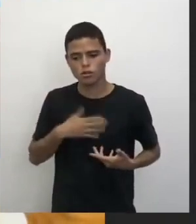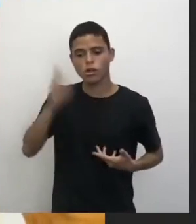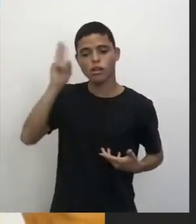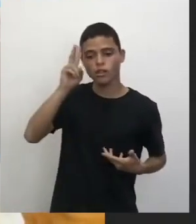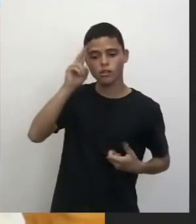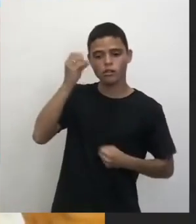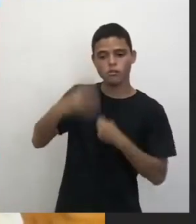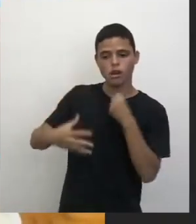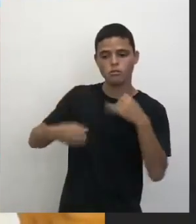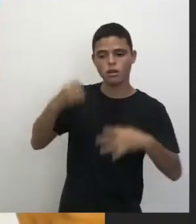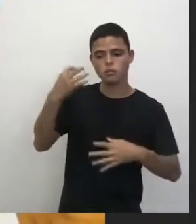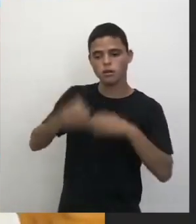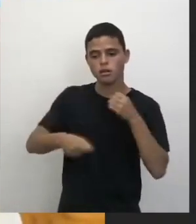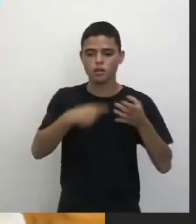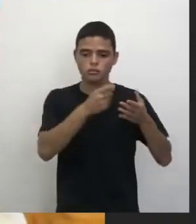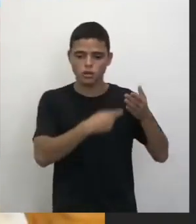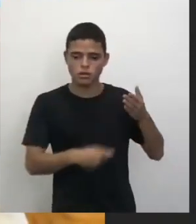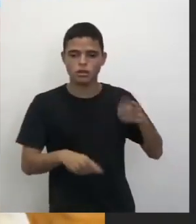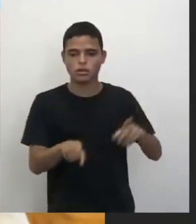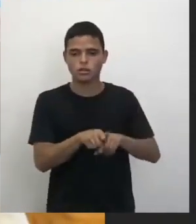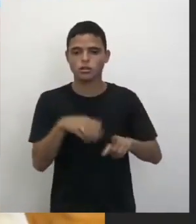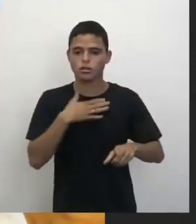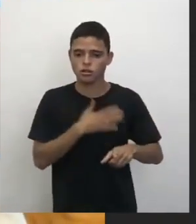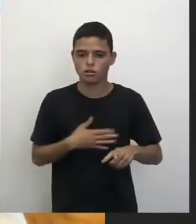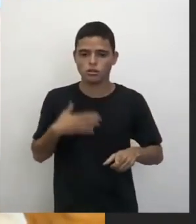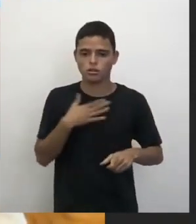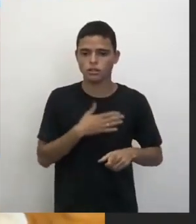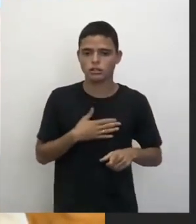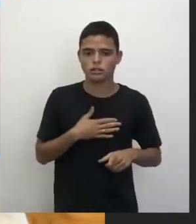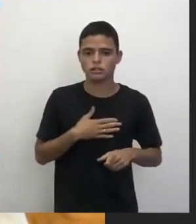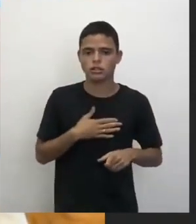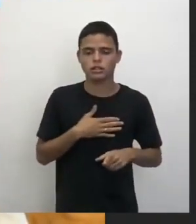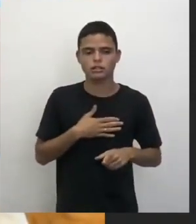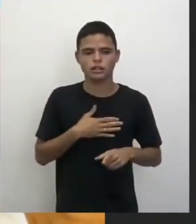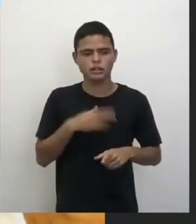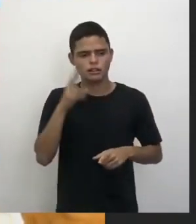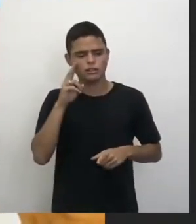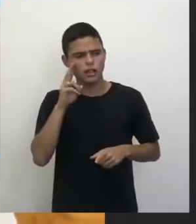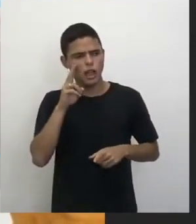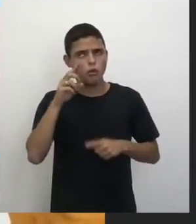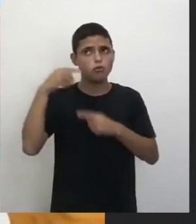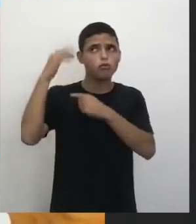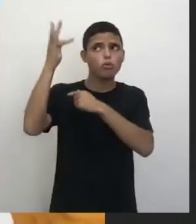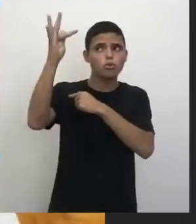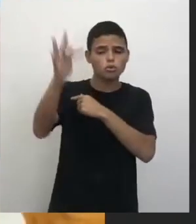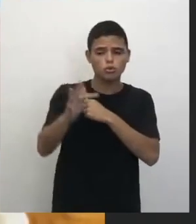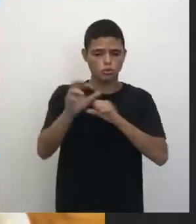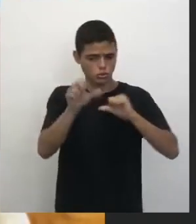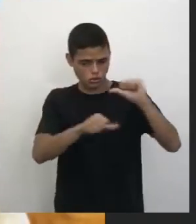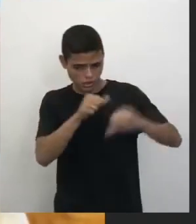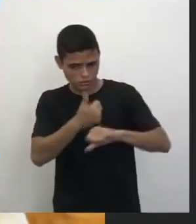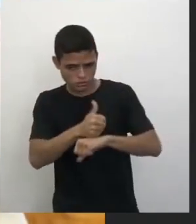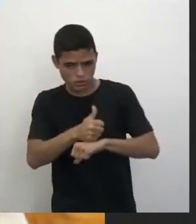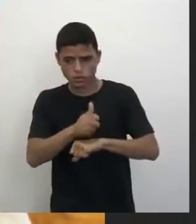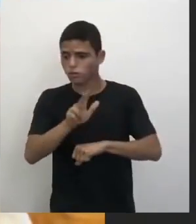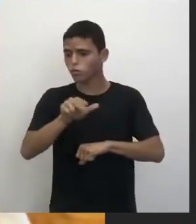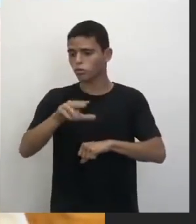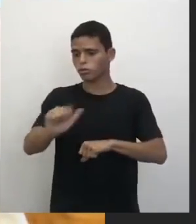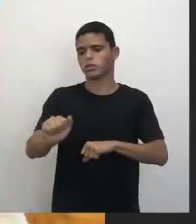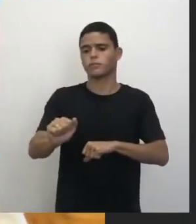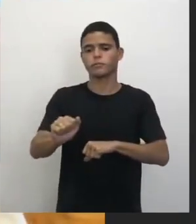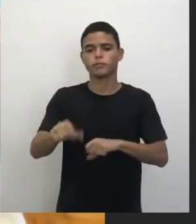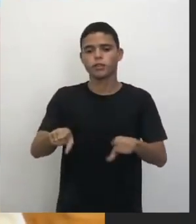histórias, né? Eu adoro escrever. Eu não me vejo não fazendo isso, né? E a grande dificuldade é